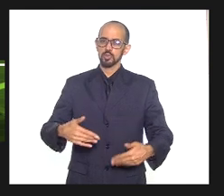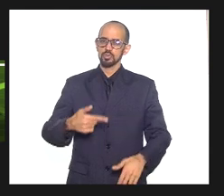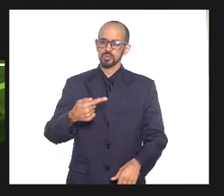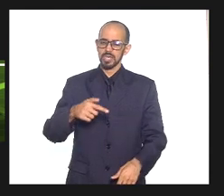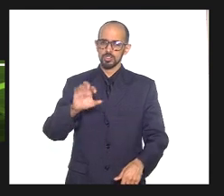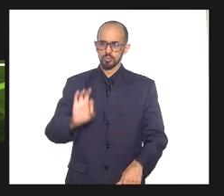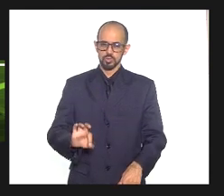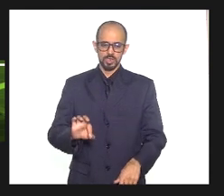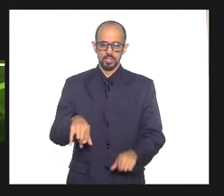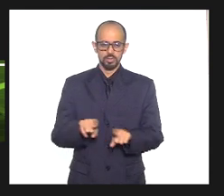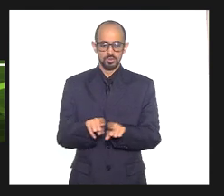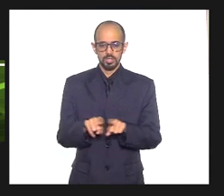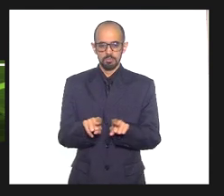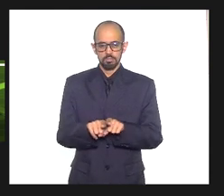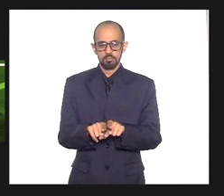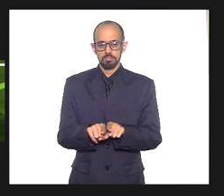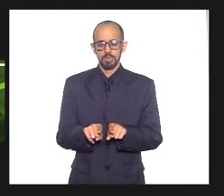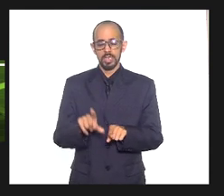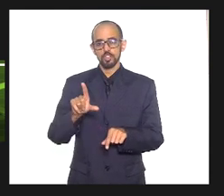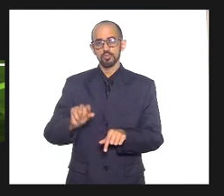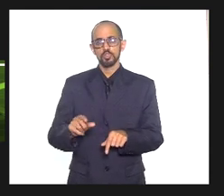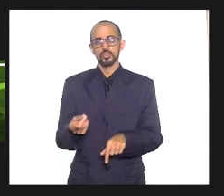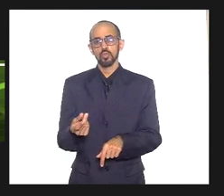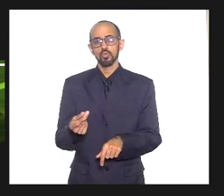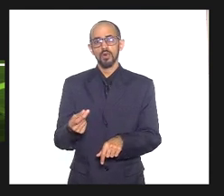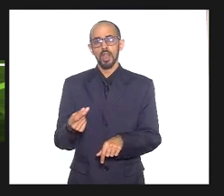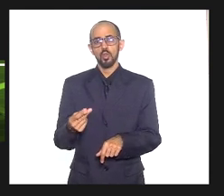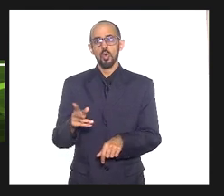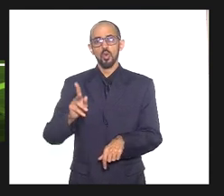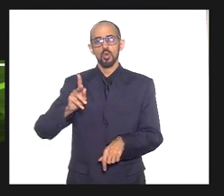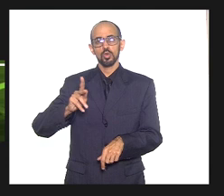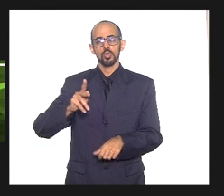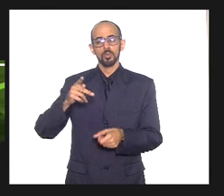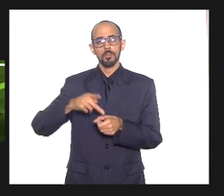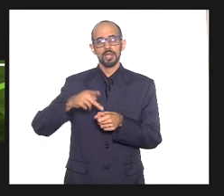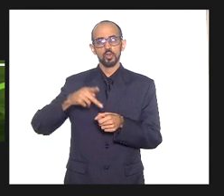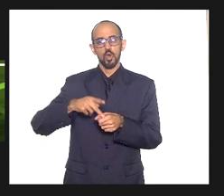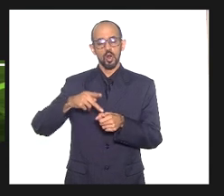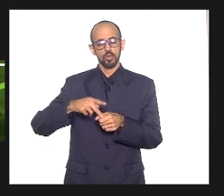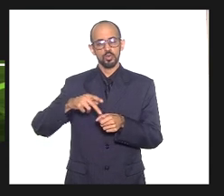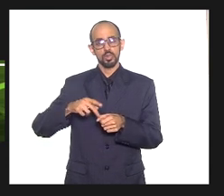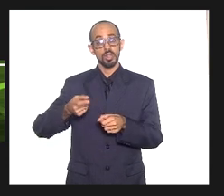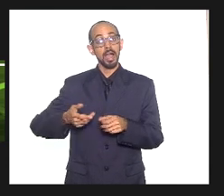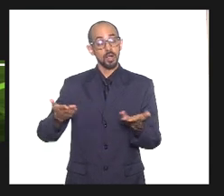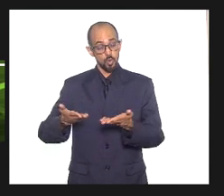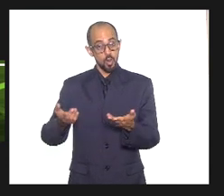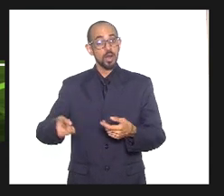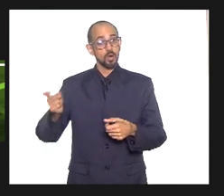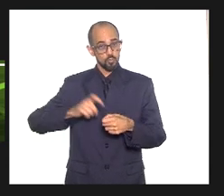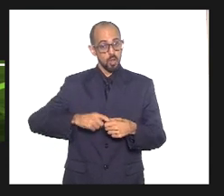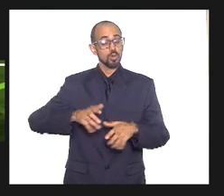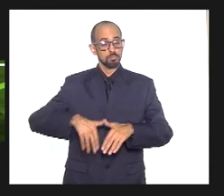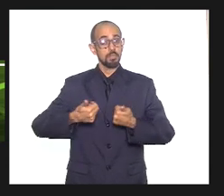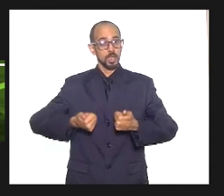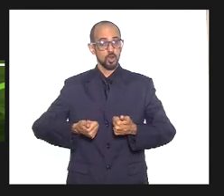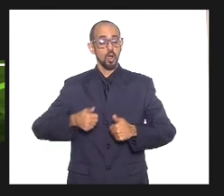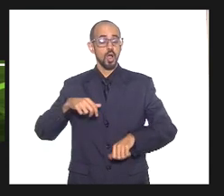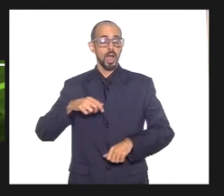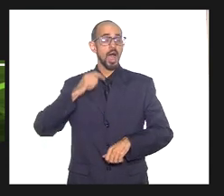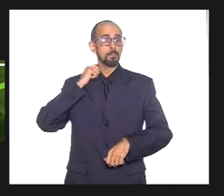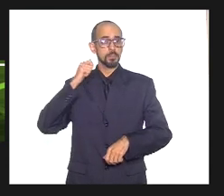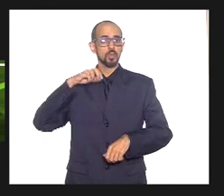queda no preço do barril do petróleo, o que volta a melhorar agora, a partir de abril e maio,